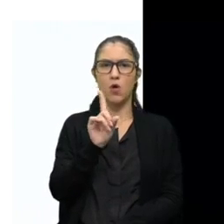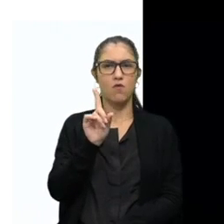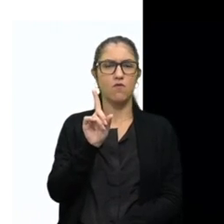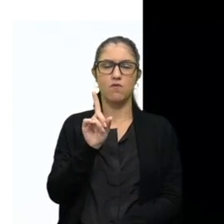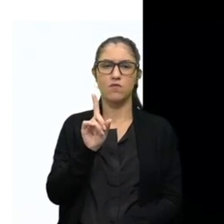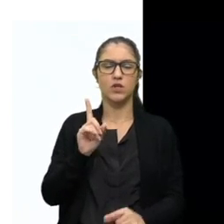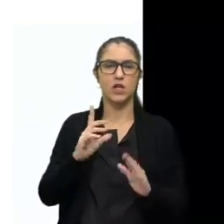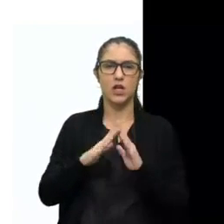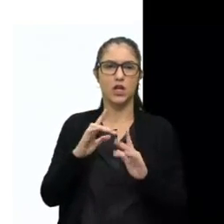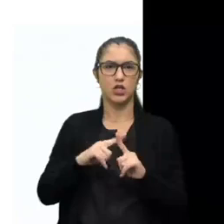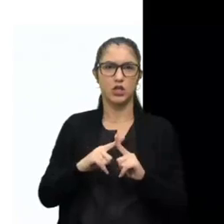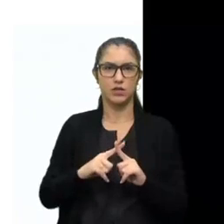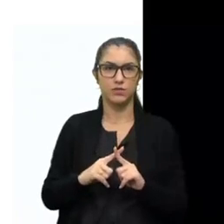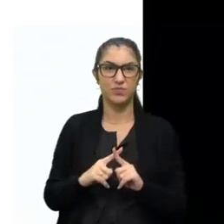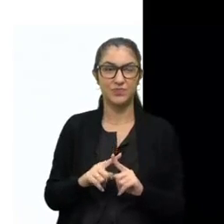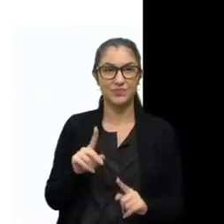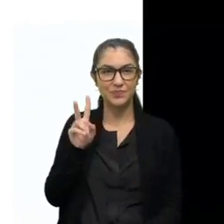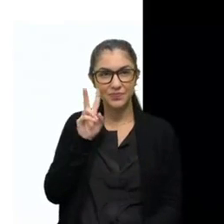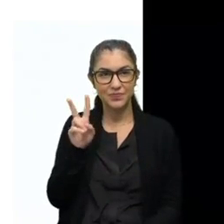vai igreja.